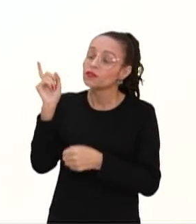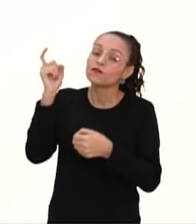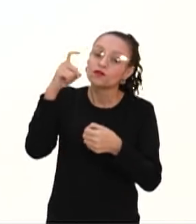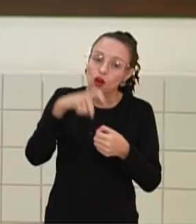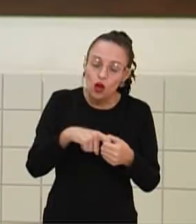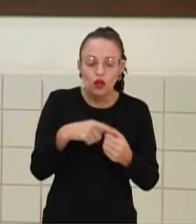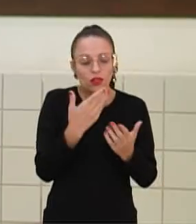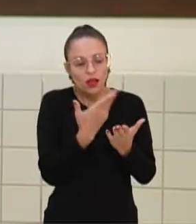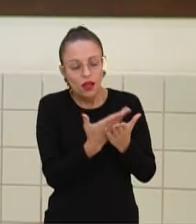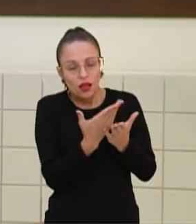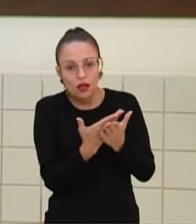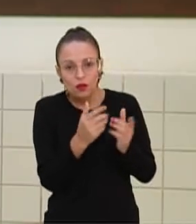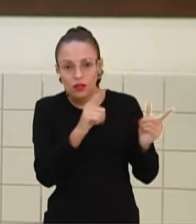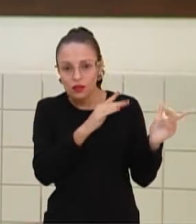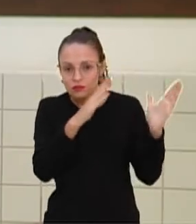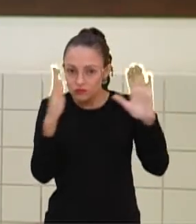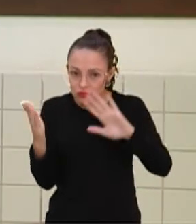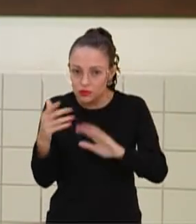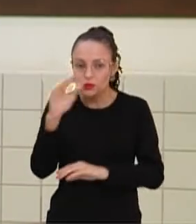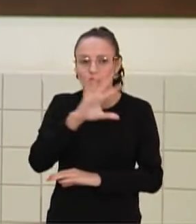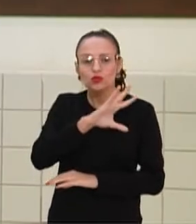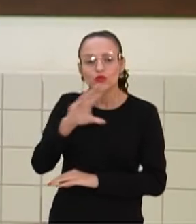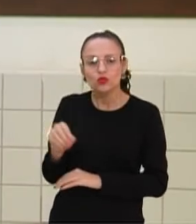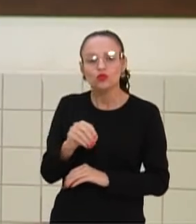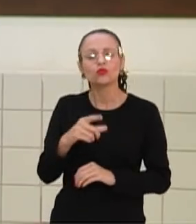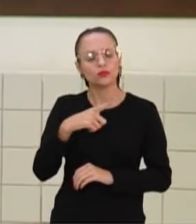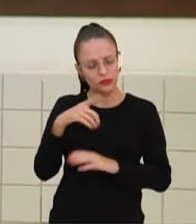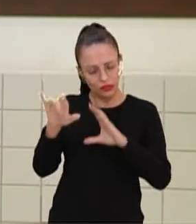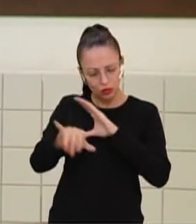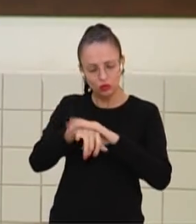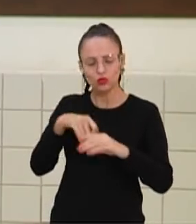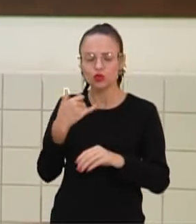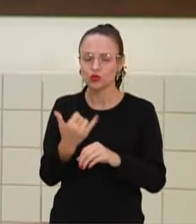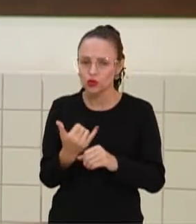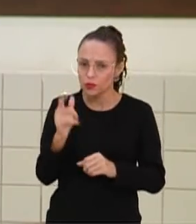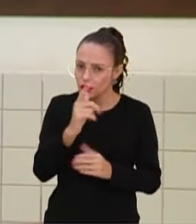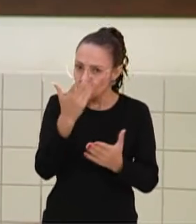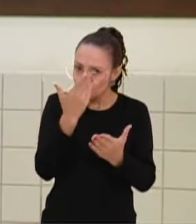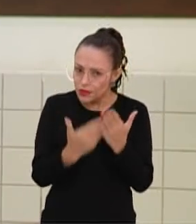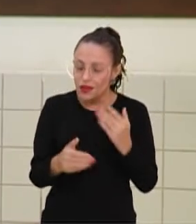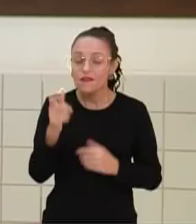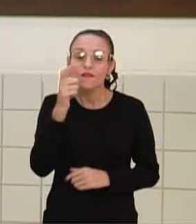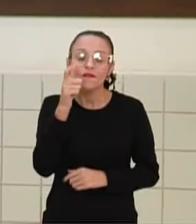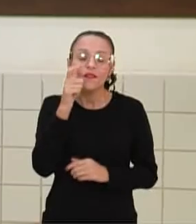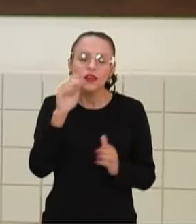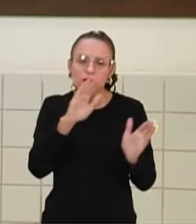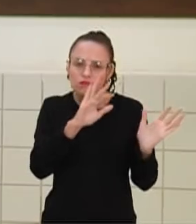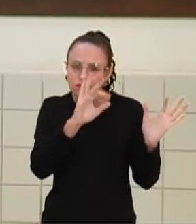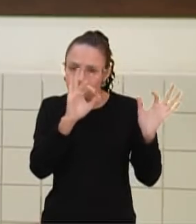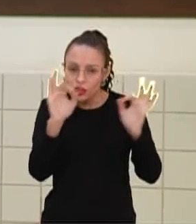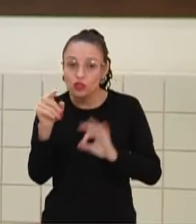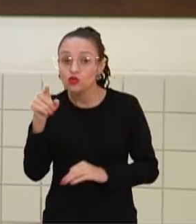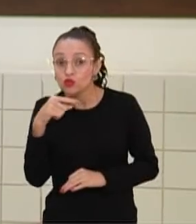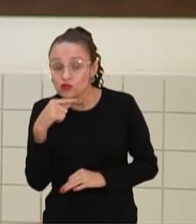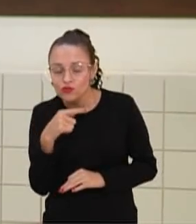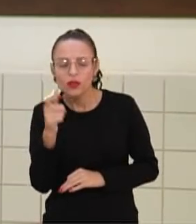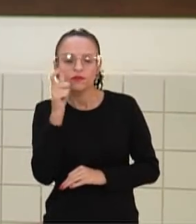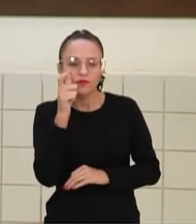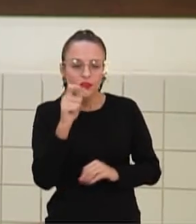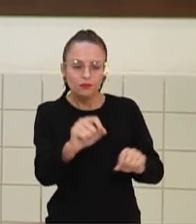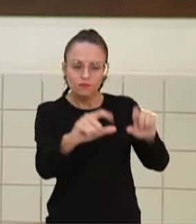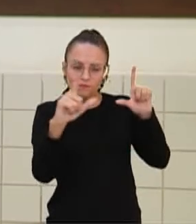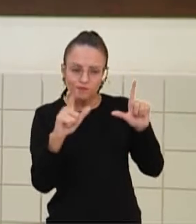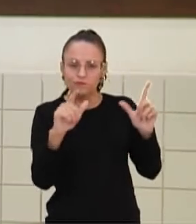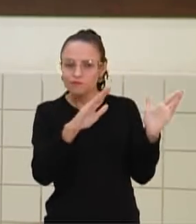na aula anterior, tem todas as aulas disponíveis no YouTube, não deixe de revisar sempre que você tiver alguma dúvida, beleza?